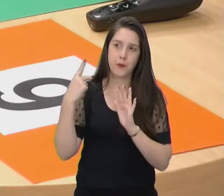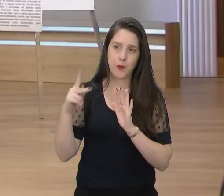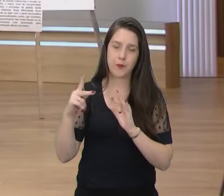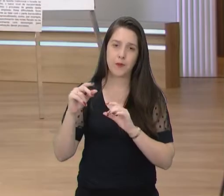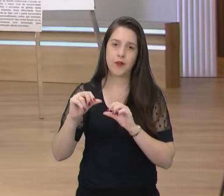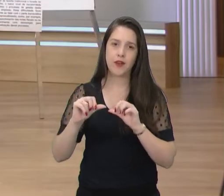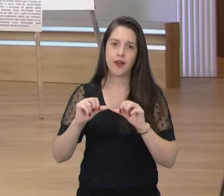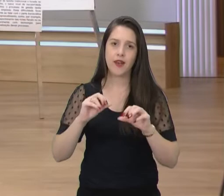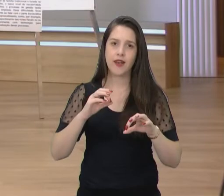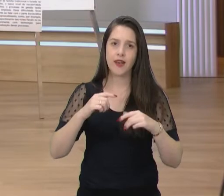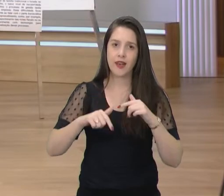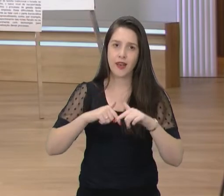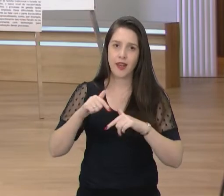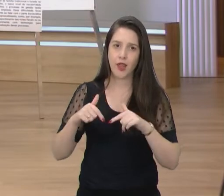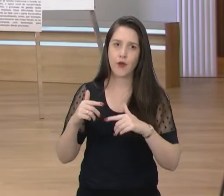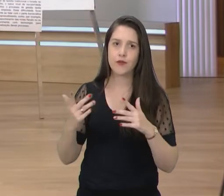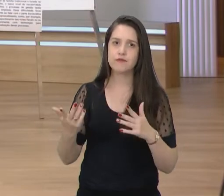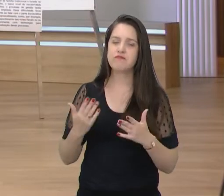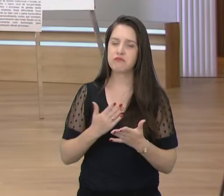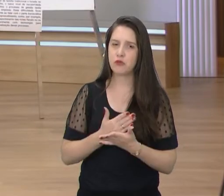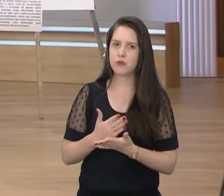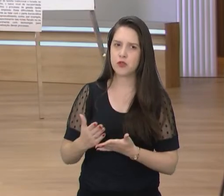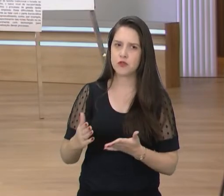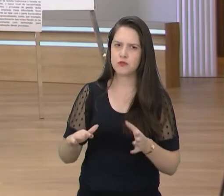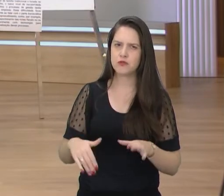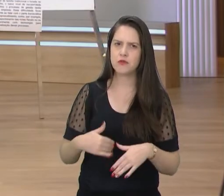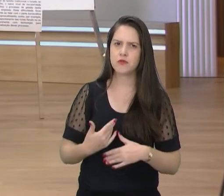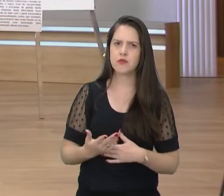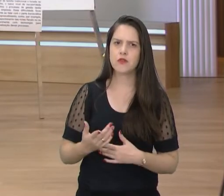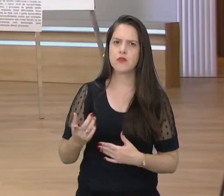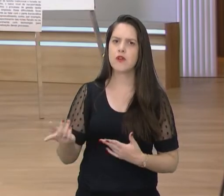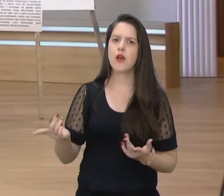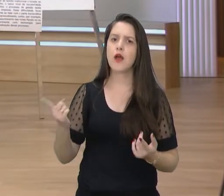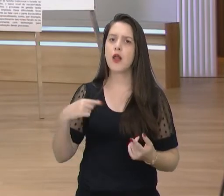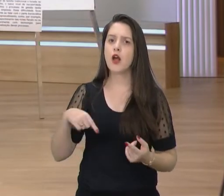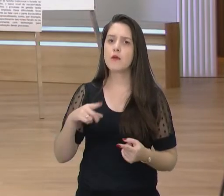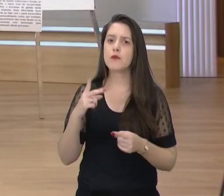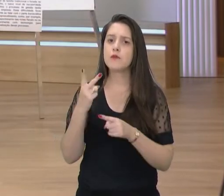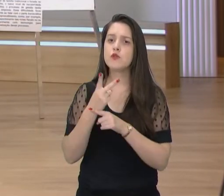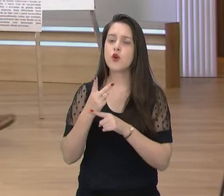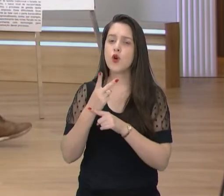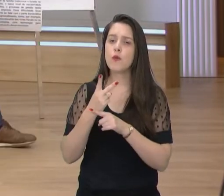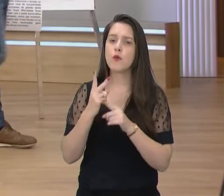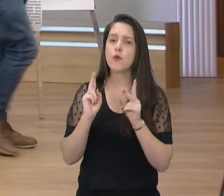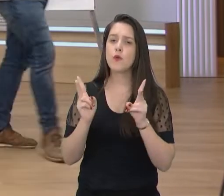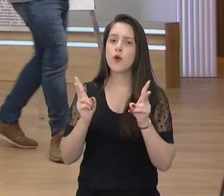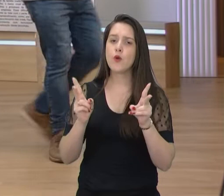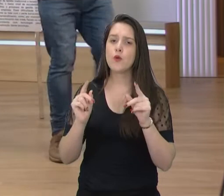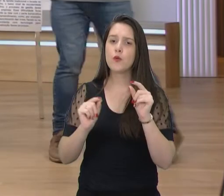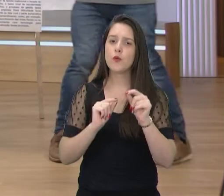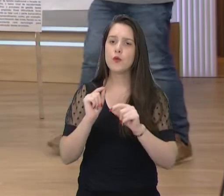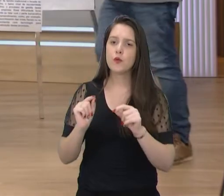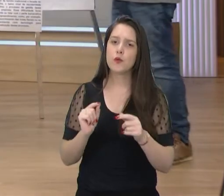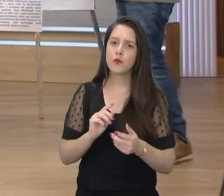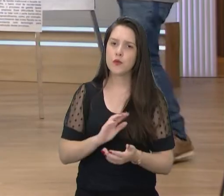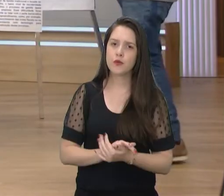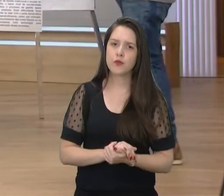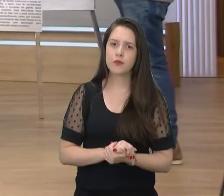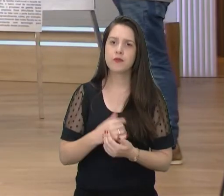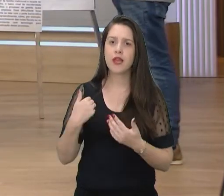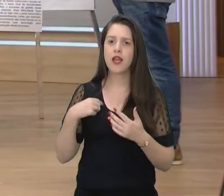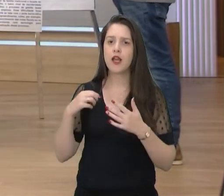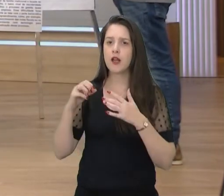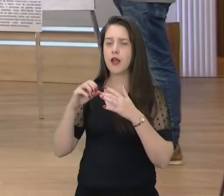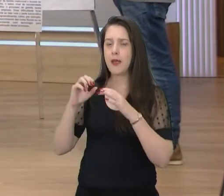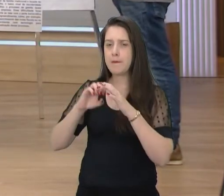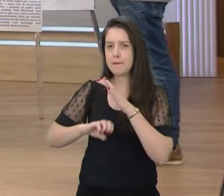negócio. Começou aí a nossa Certo. historinha. E aí, se você fosse continuar a procurar Então, aqui... O Marcos, ele sonhou com uma empresa,